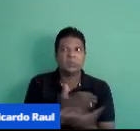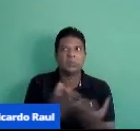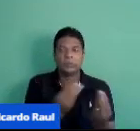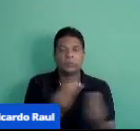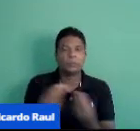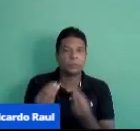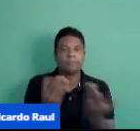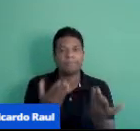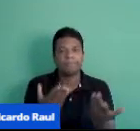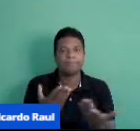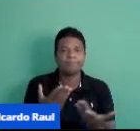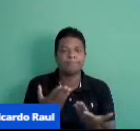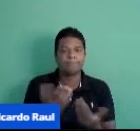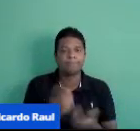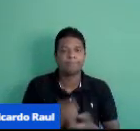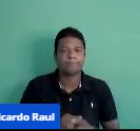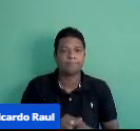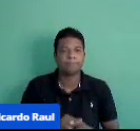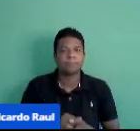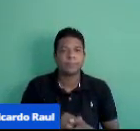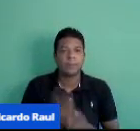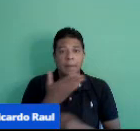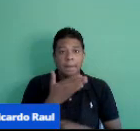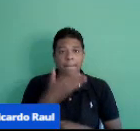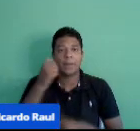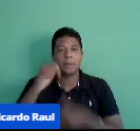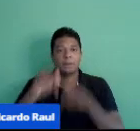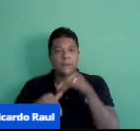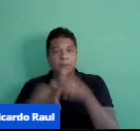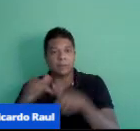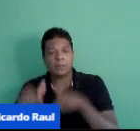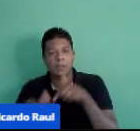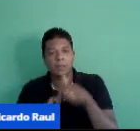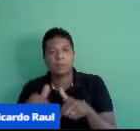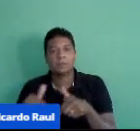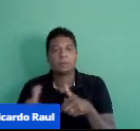né, que poderiam ser melhor trabalhadas, que,